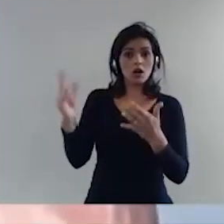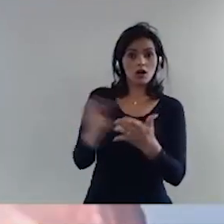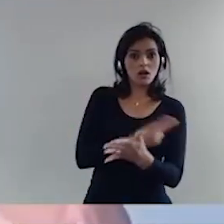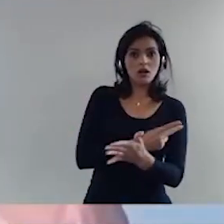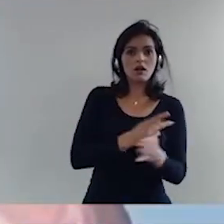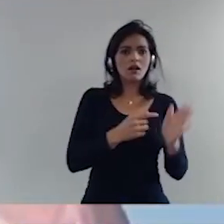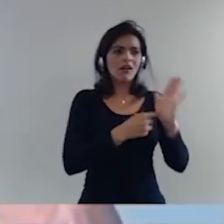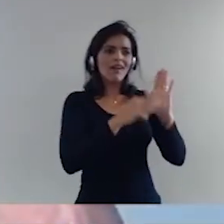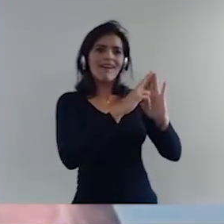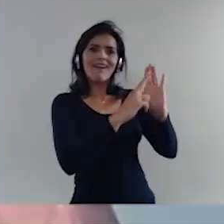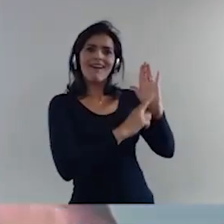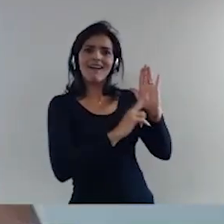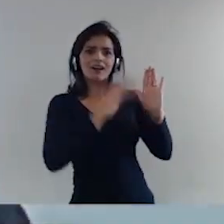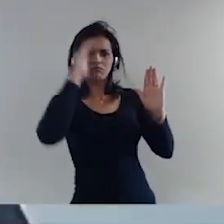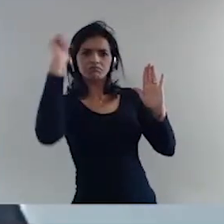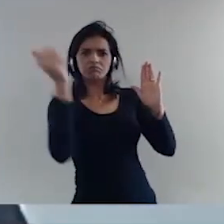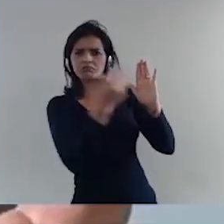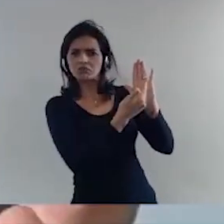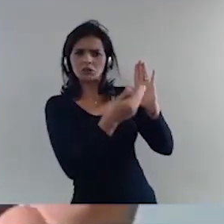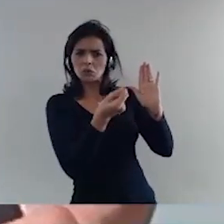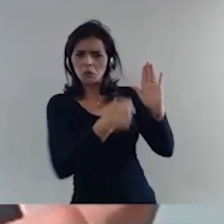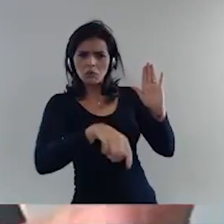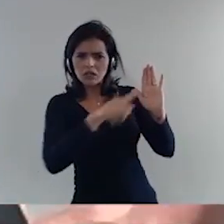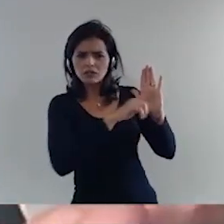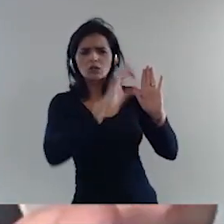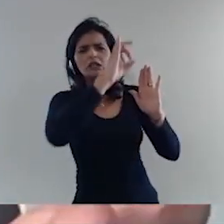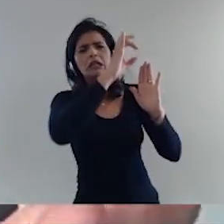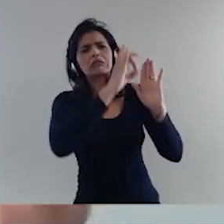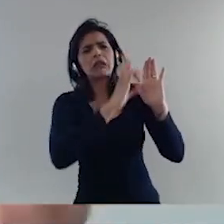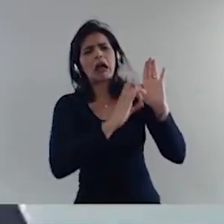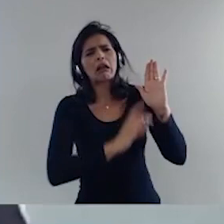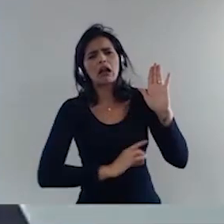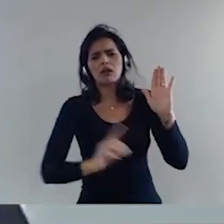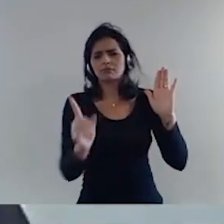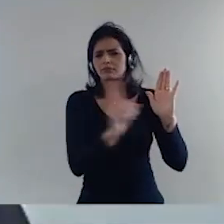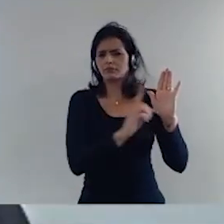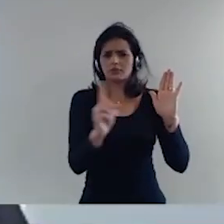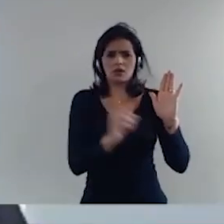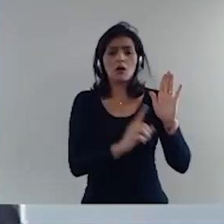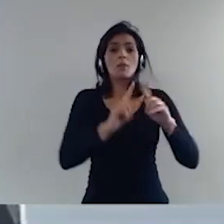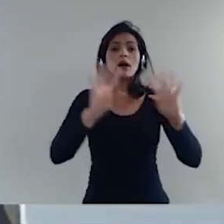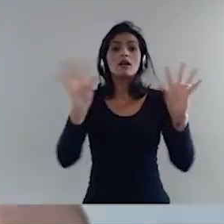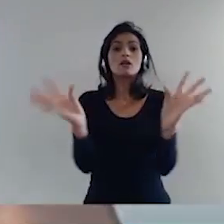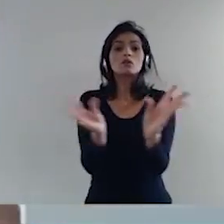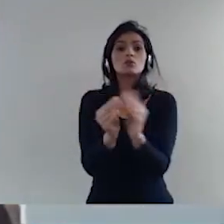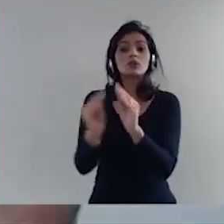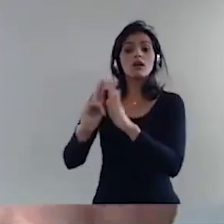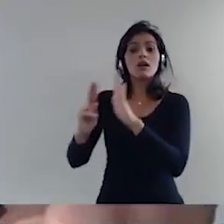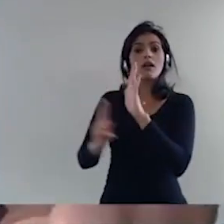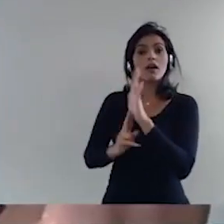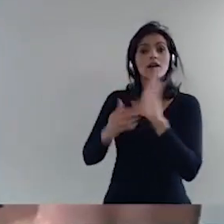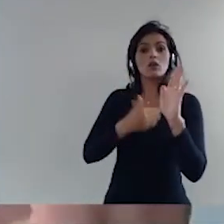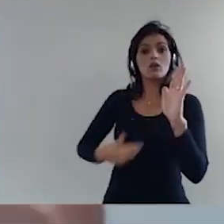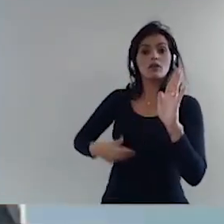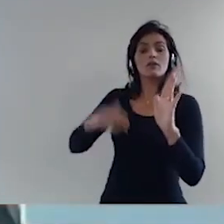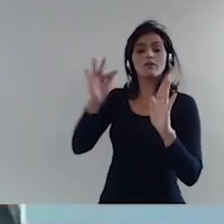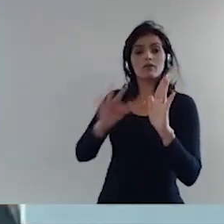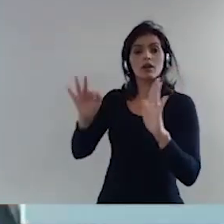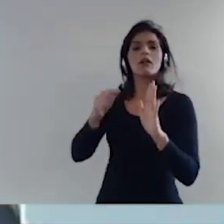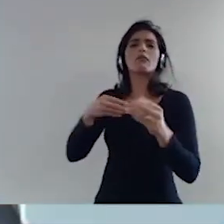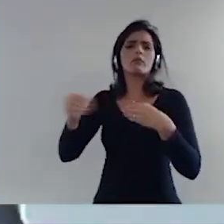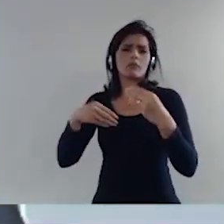outras regras até o final do ano. Não vou detalhar essas regras aqui para todos, mas, em suma, elas dizem respeito a este equilíbrio